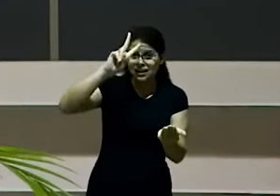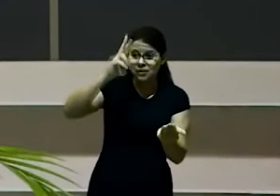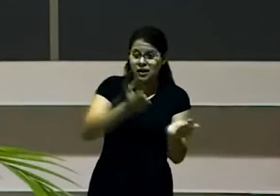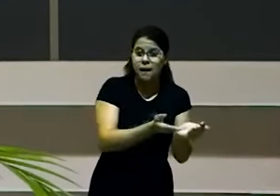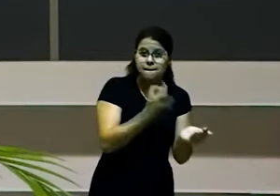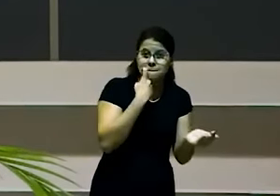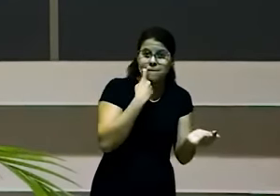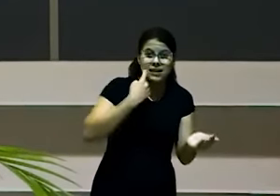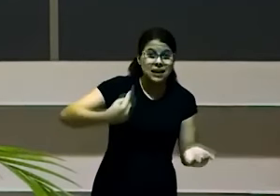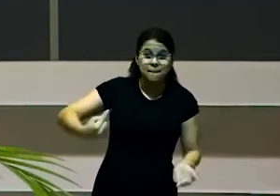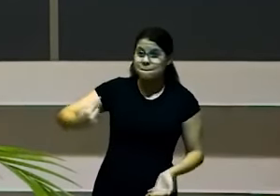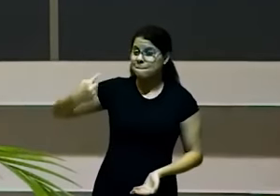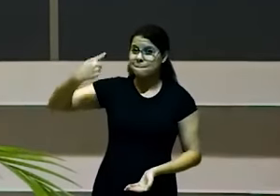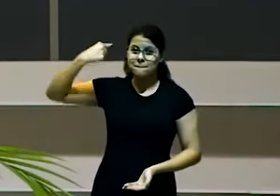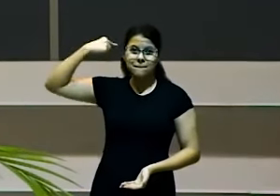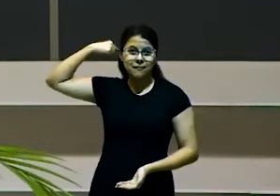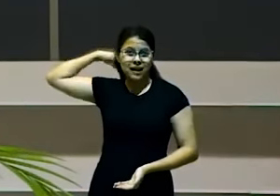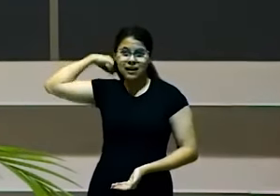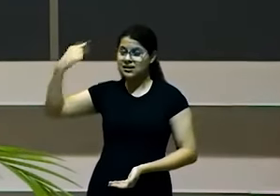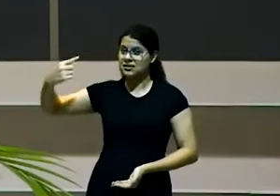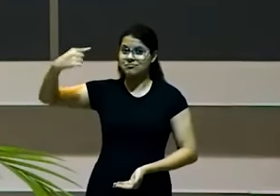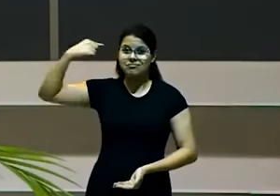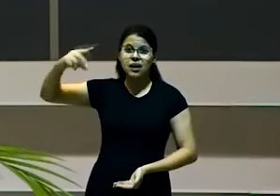passado pescar era oço